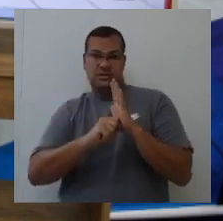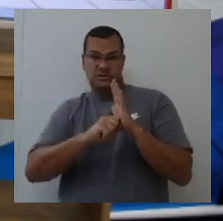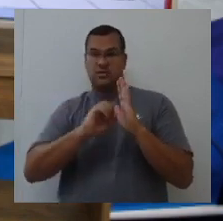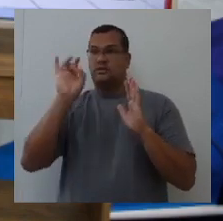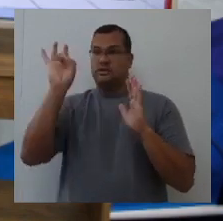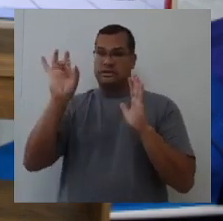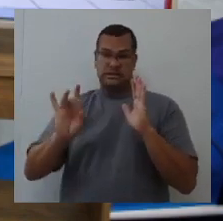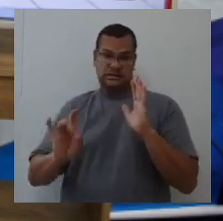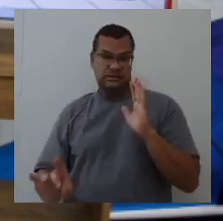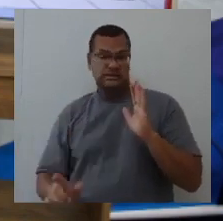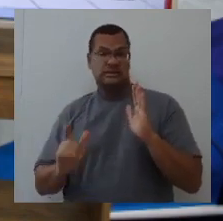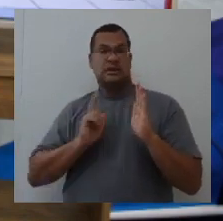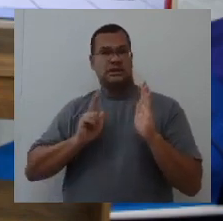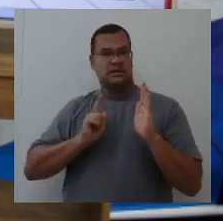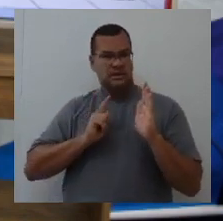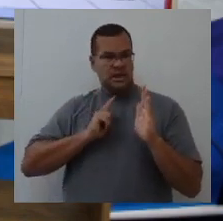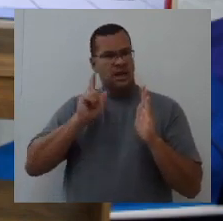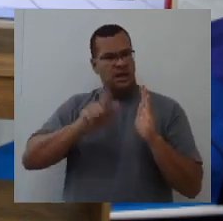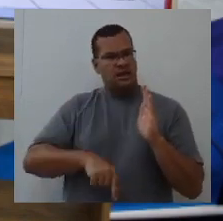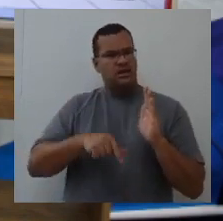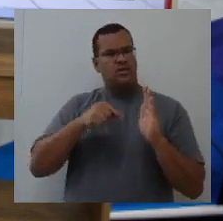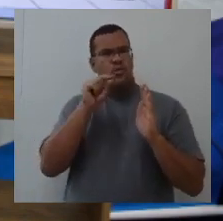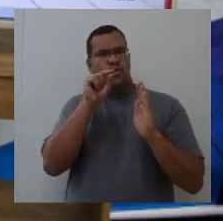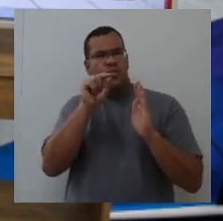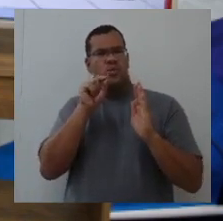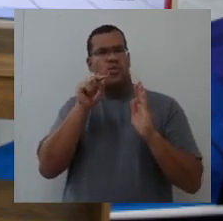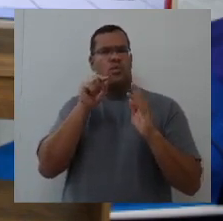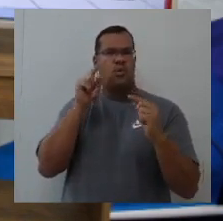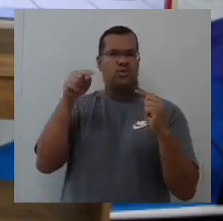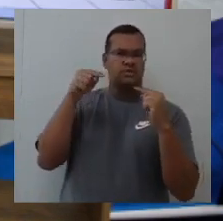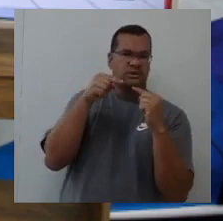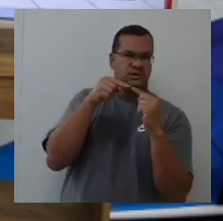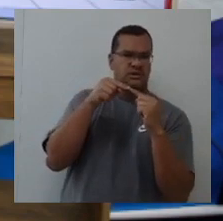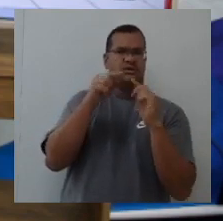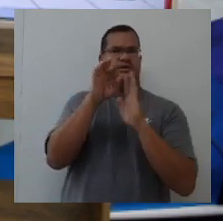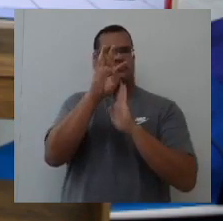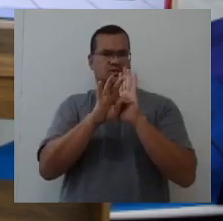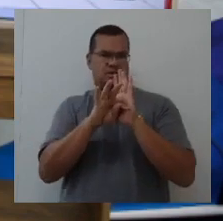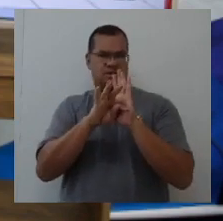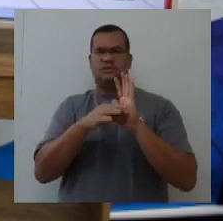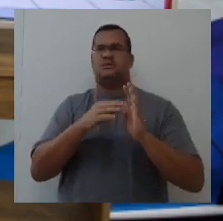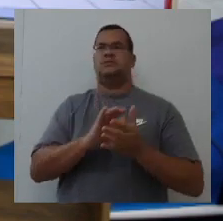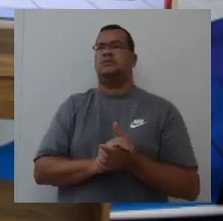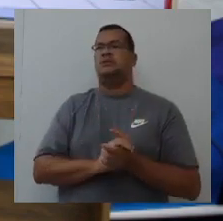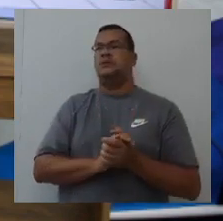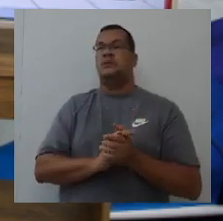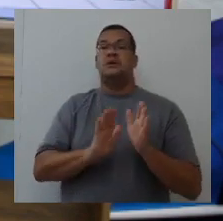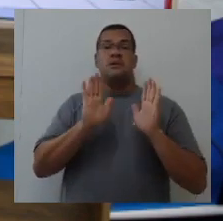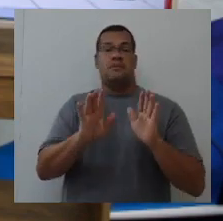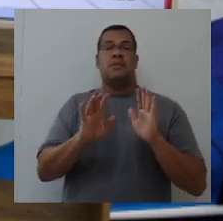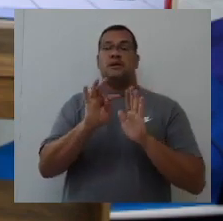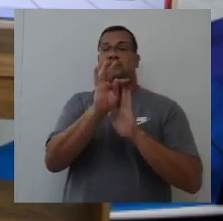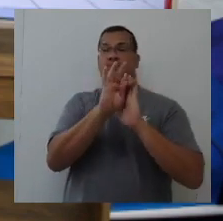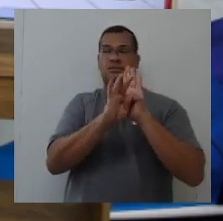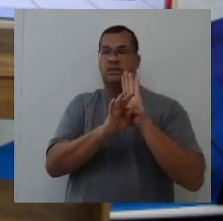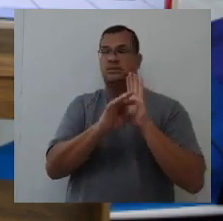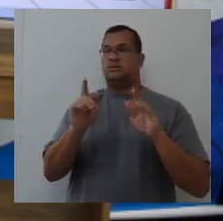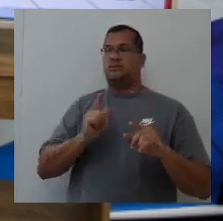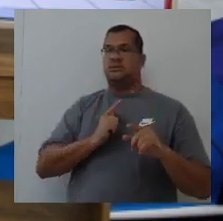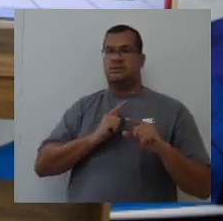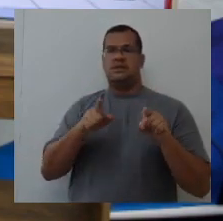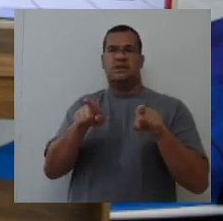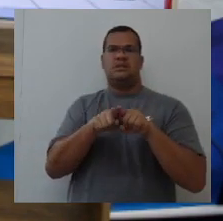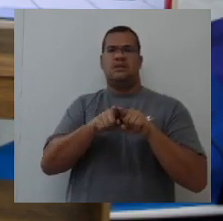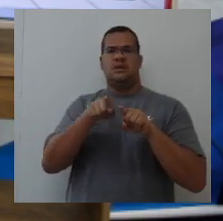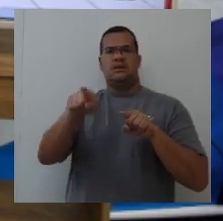uma finalidade para de transmitir um texto, tá certo? Mas esse texto aqui, ele tem também